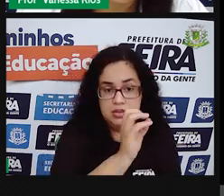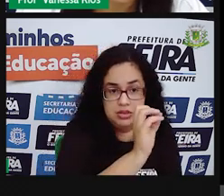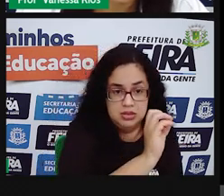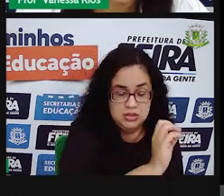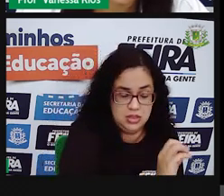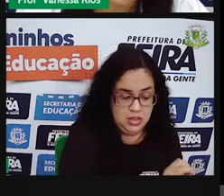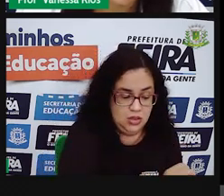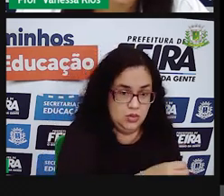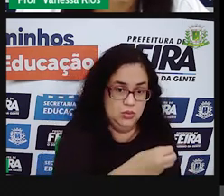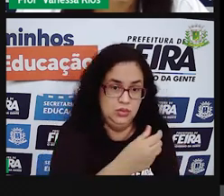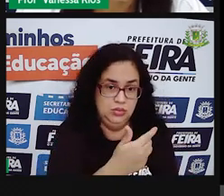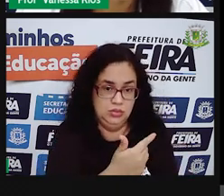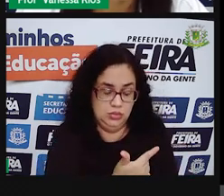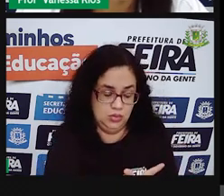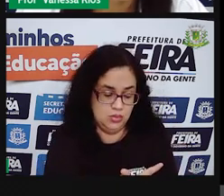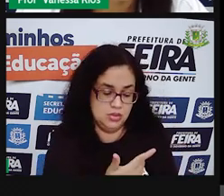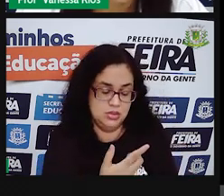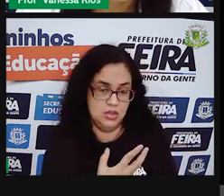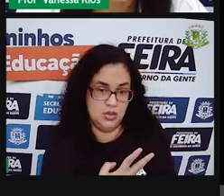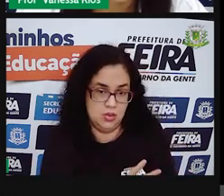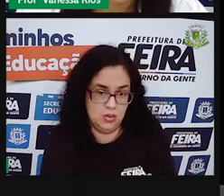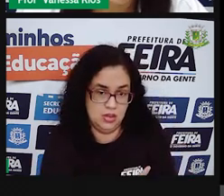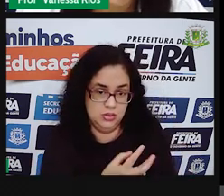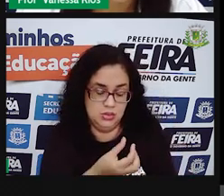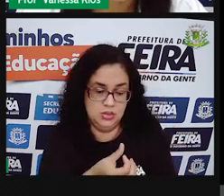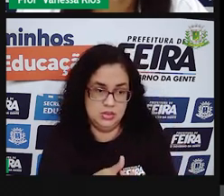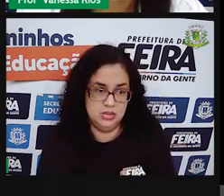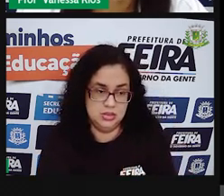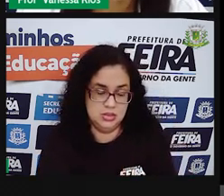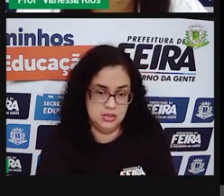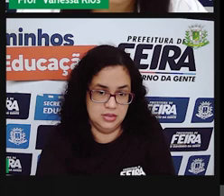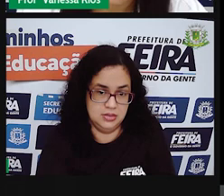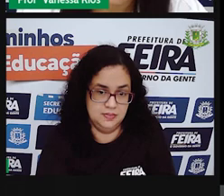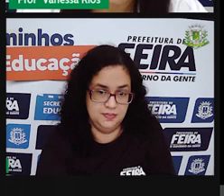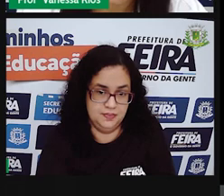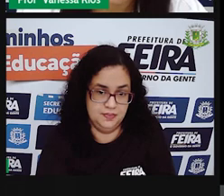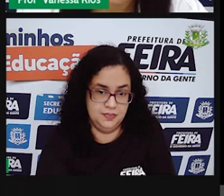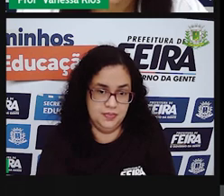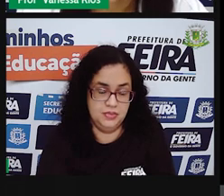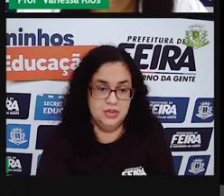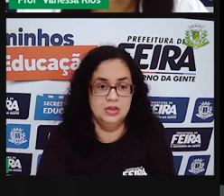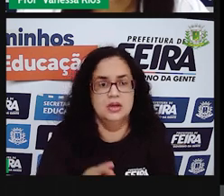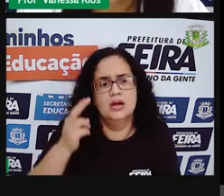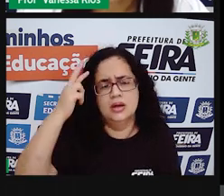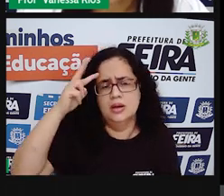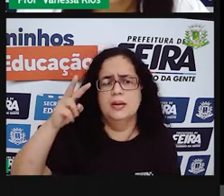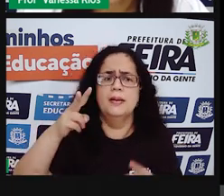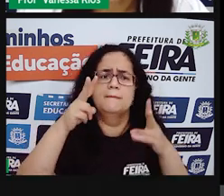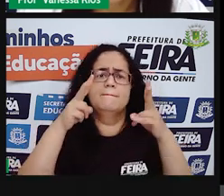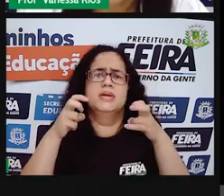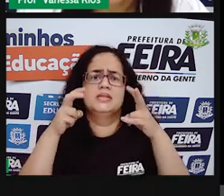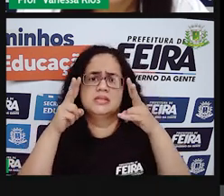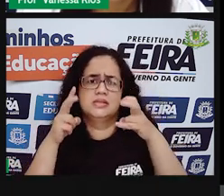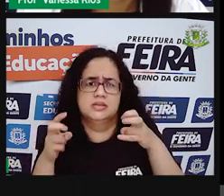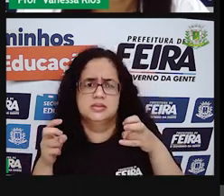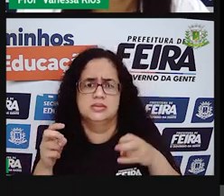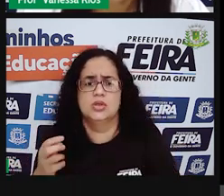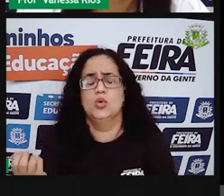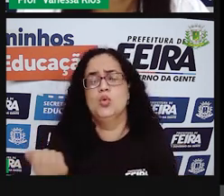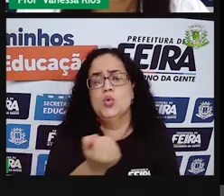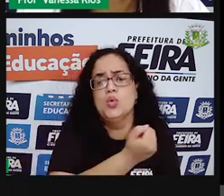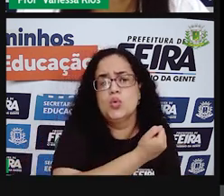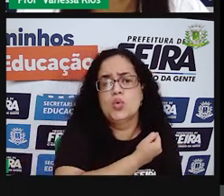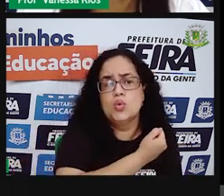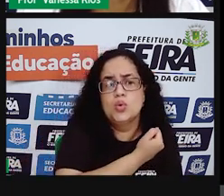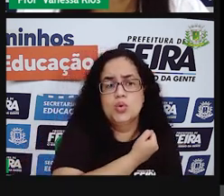imagem. 0, 2, 4 e 6. O que, é que a gente pode perceber? Que os